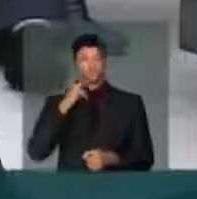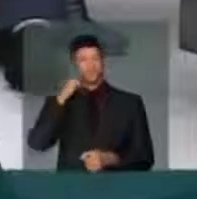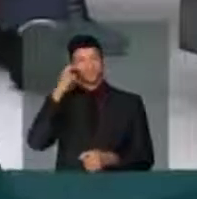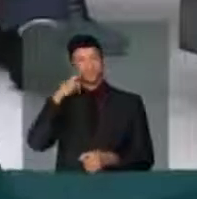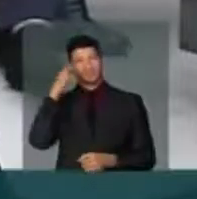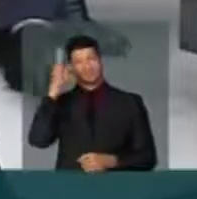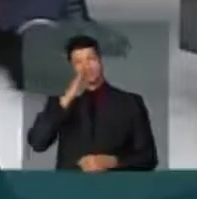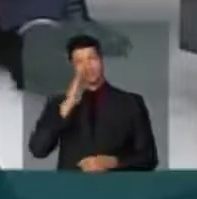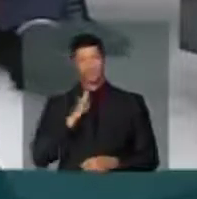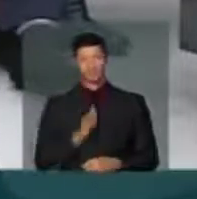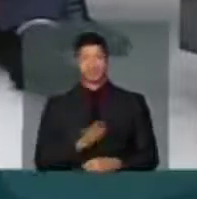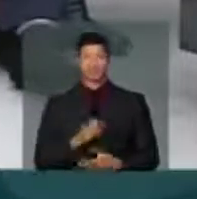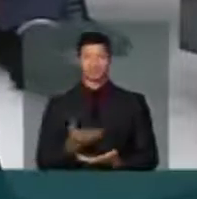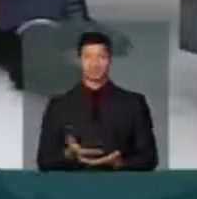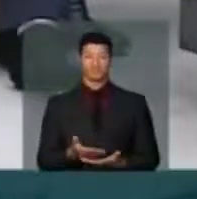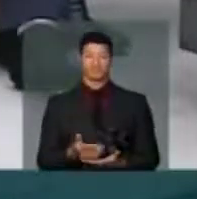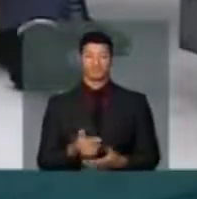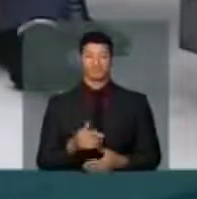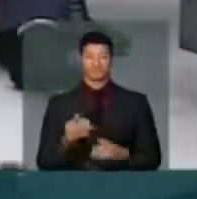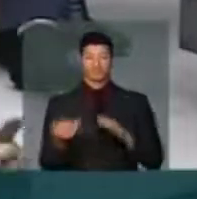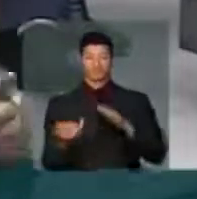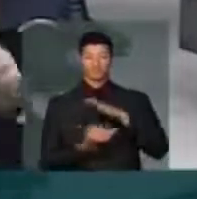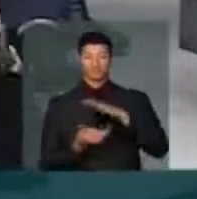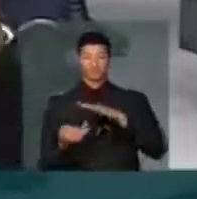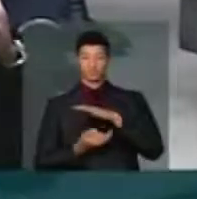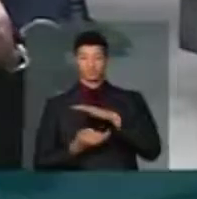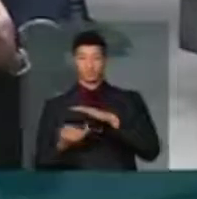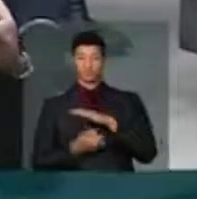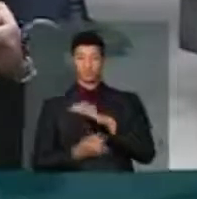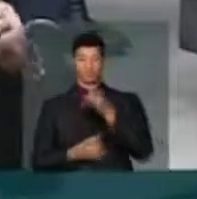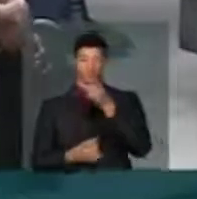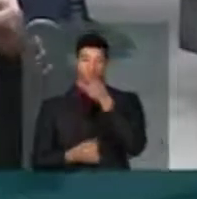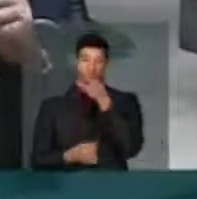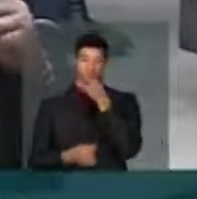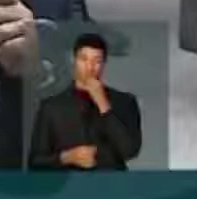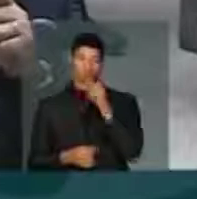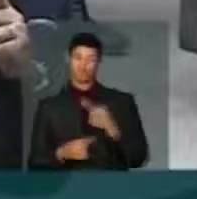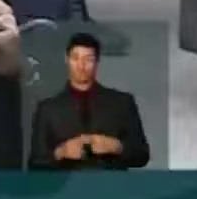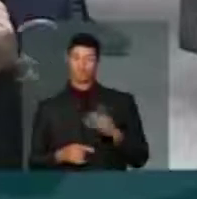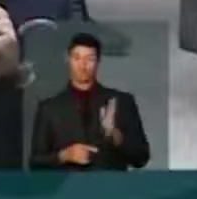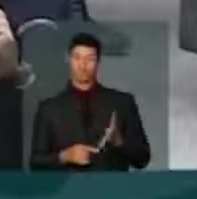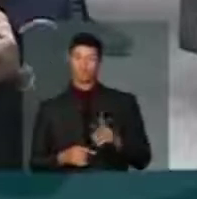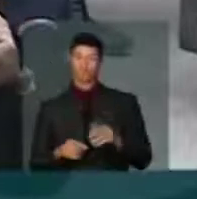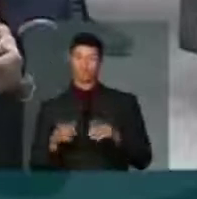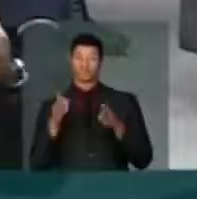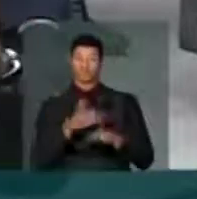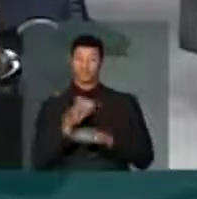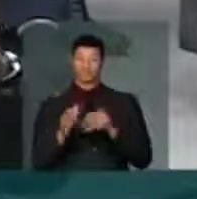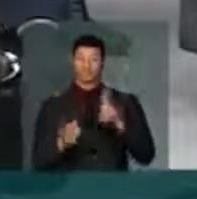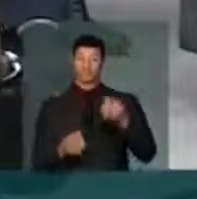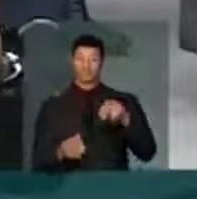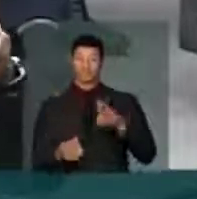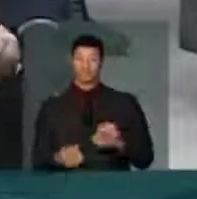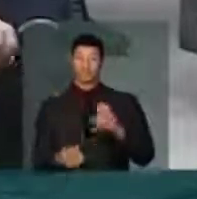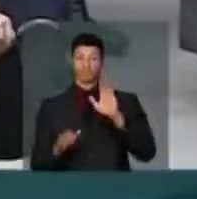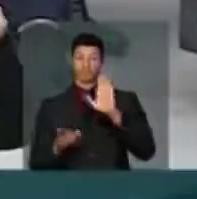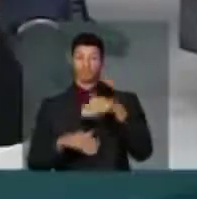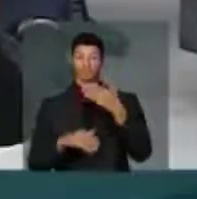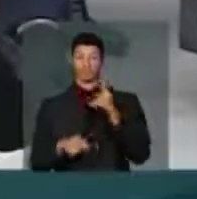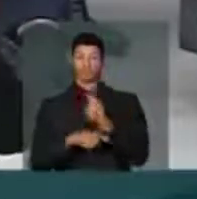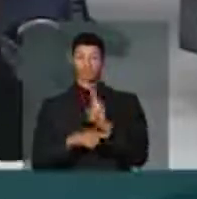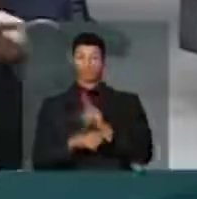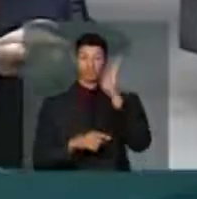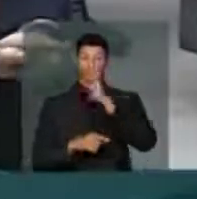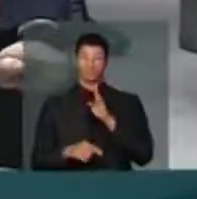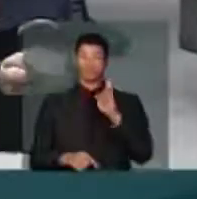Vergonha nacional. É uma instituição que nos entristece, porque eu já participei da UNE quando ela defendia o Brasil. Não essa